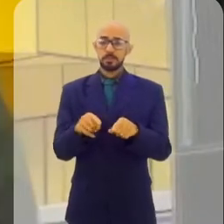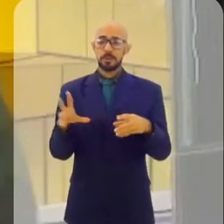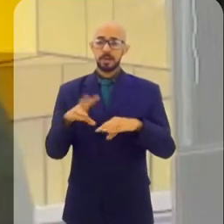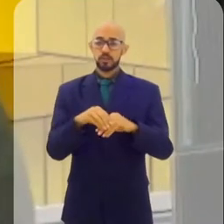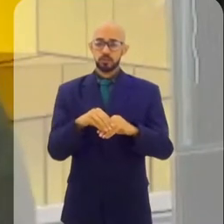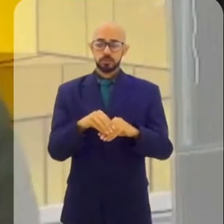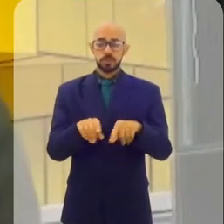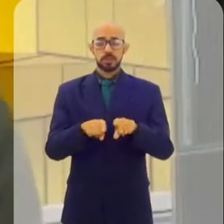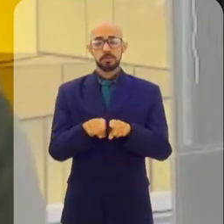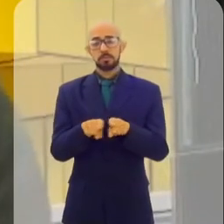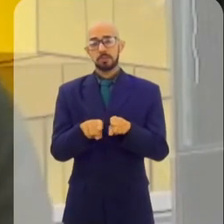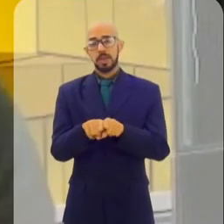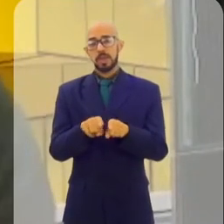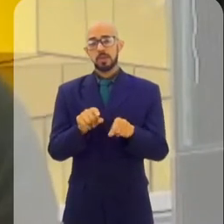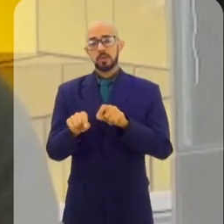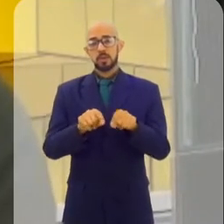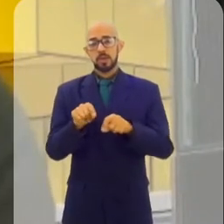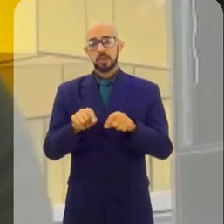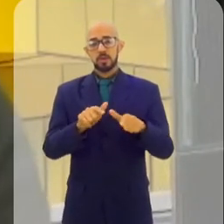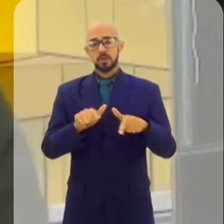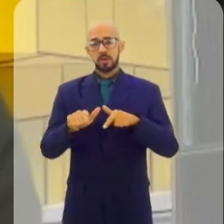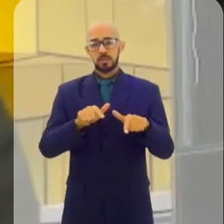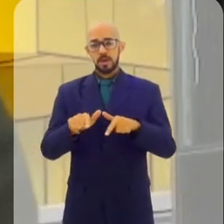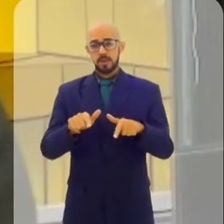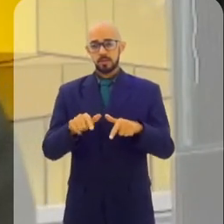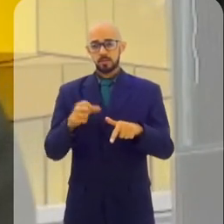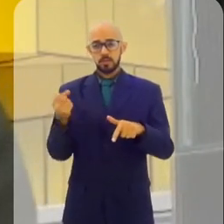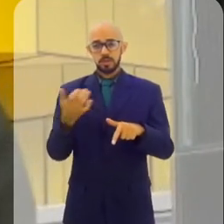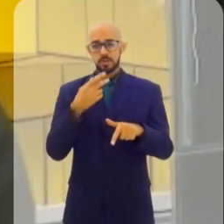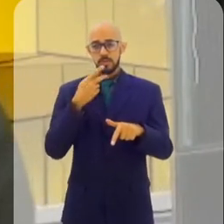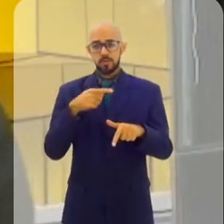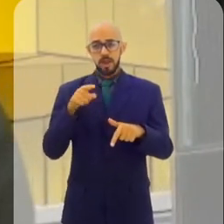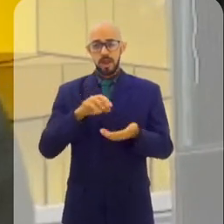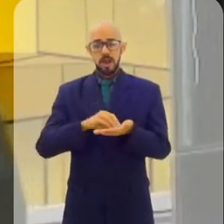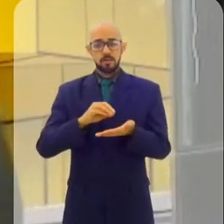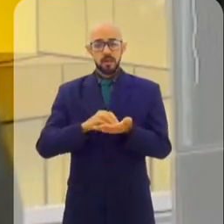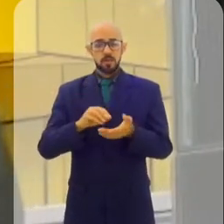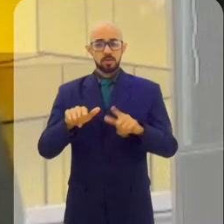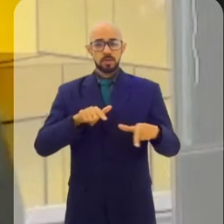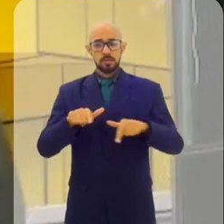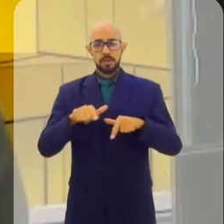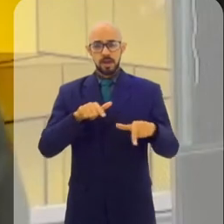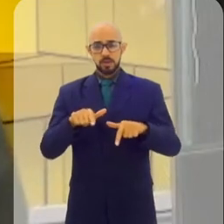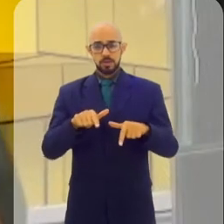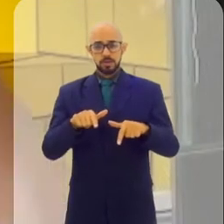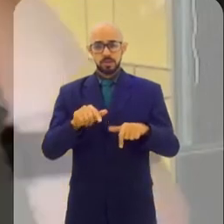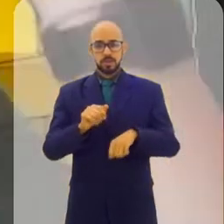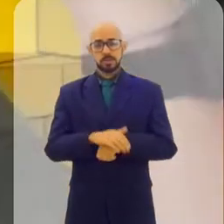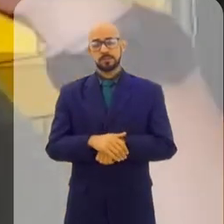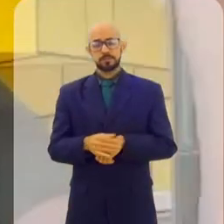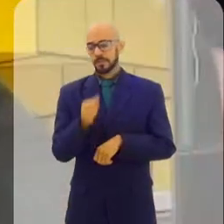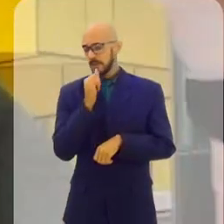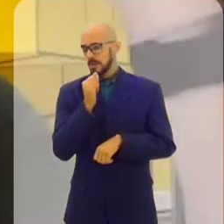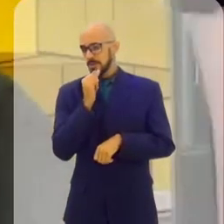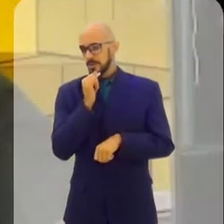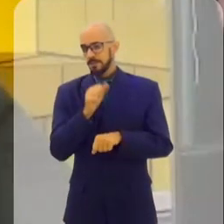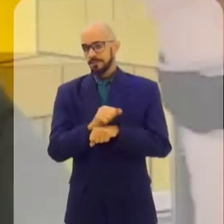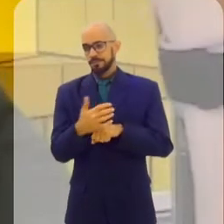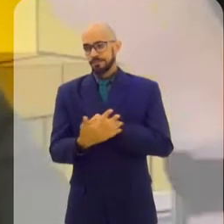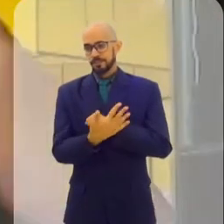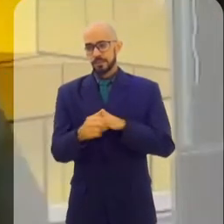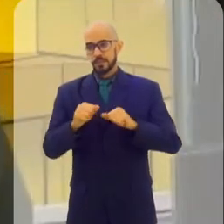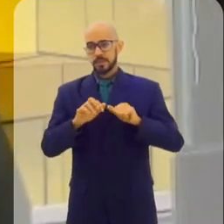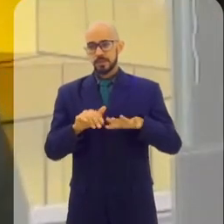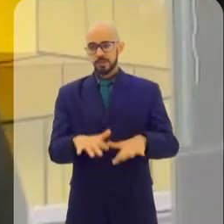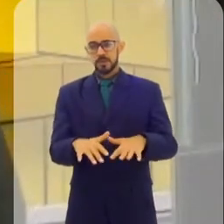para juntar aí o emprego. Quando a gente fala de desemprego, né, a gente, na época da pandemia,